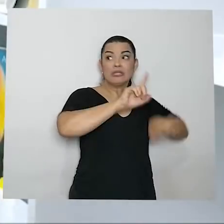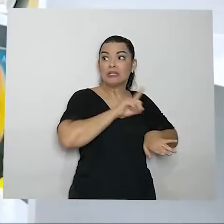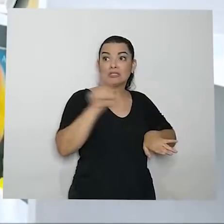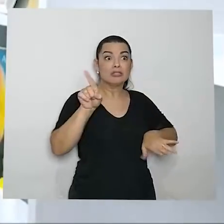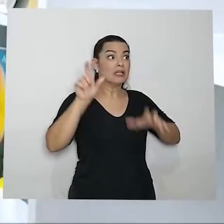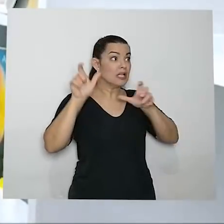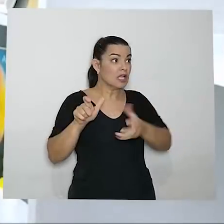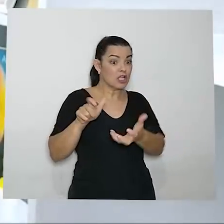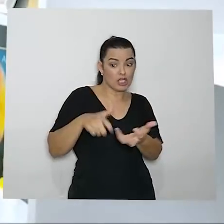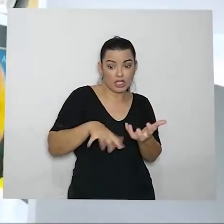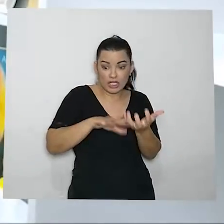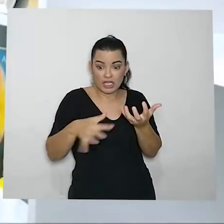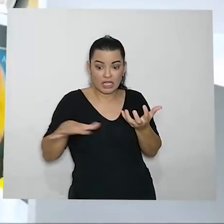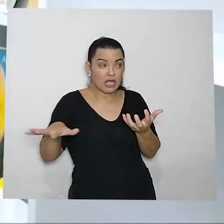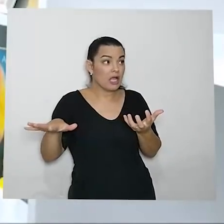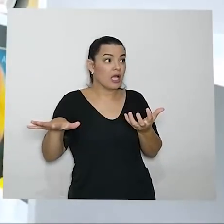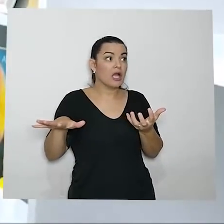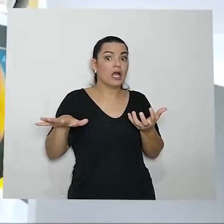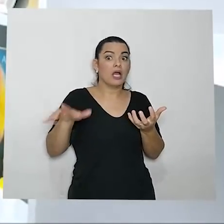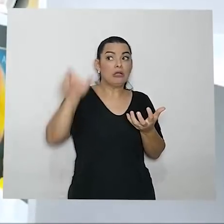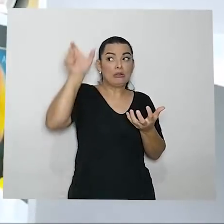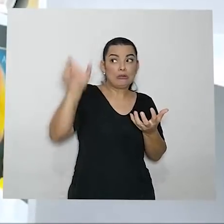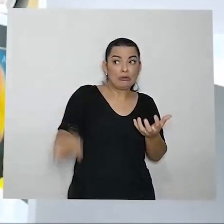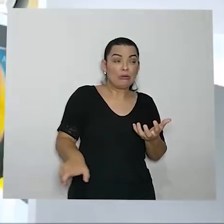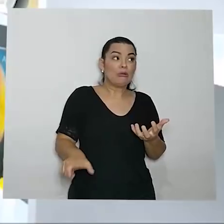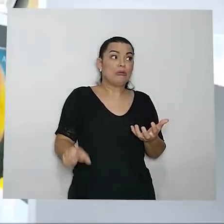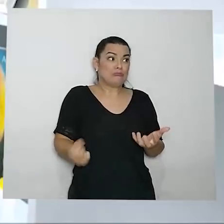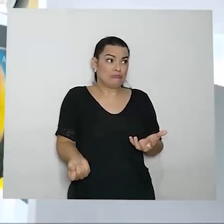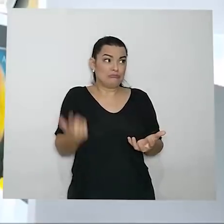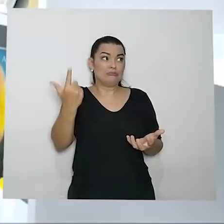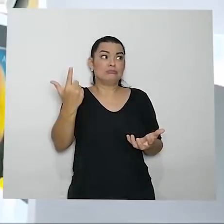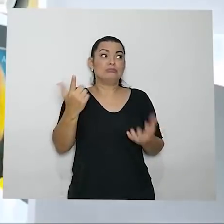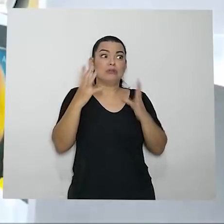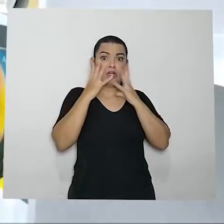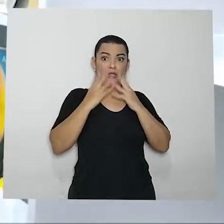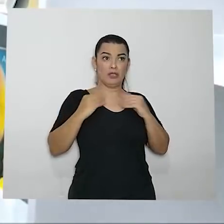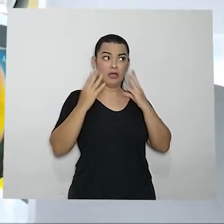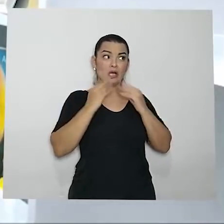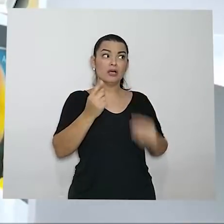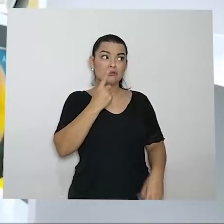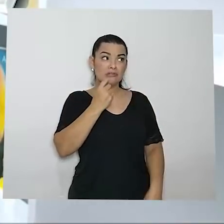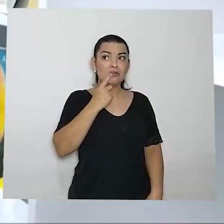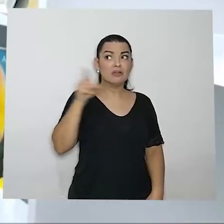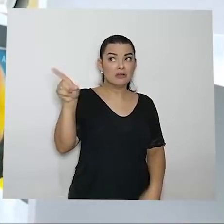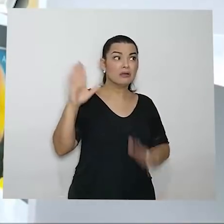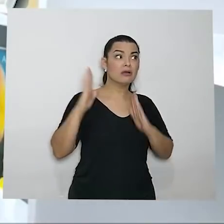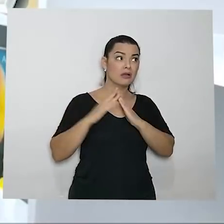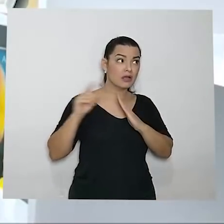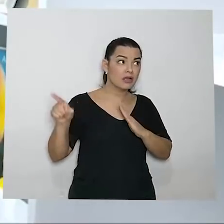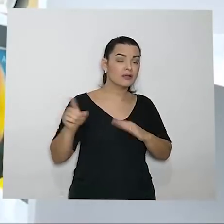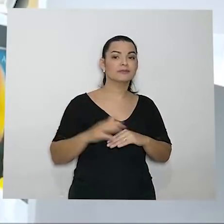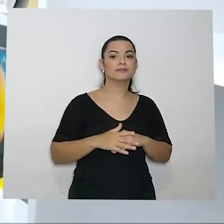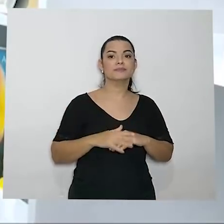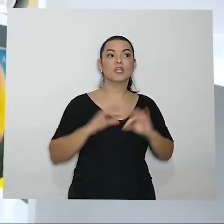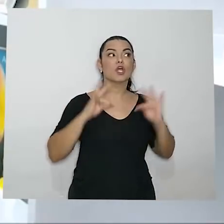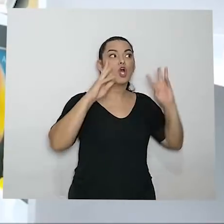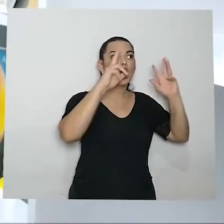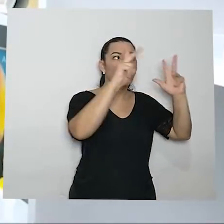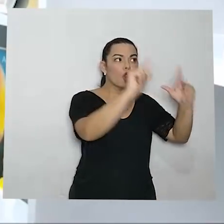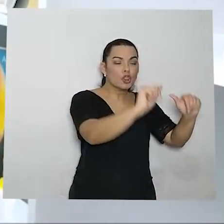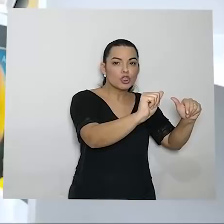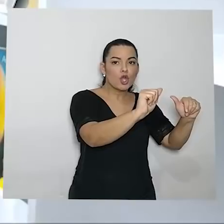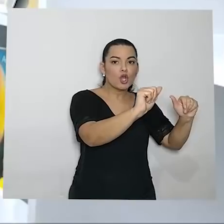bicho medonho. E ninguém ia ao banhado porque lá morava medonho.